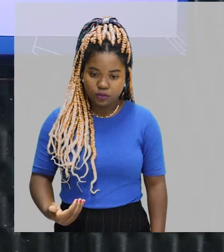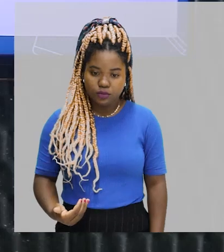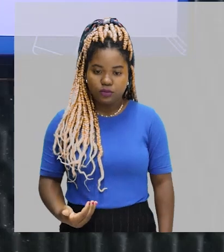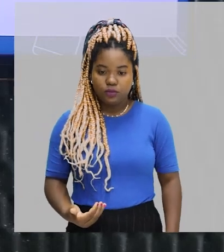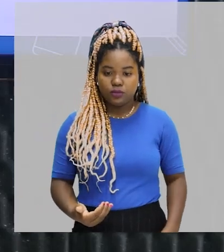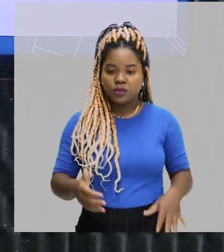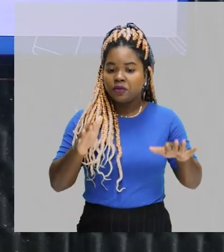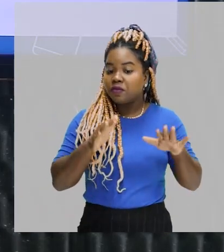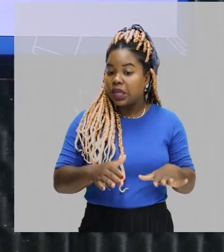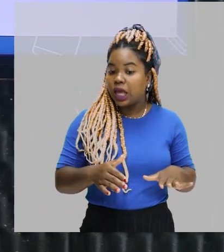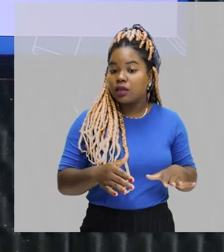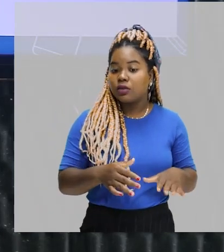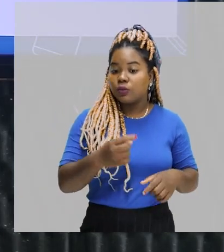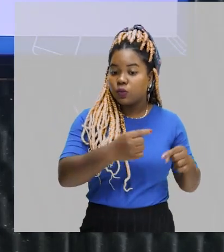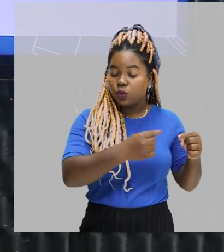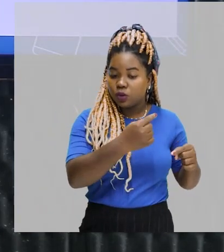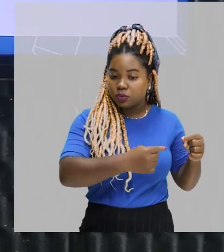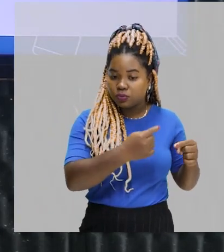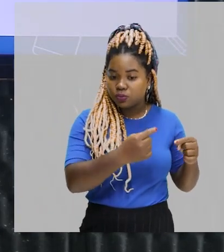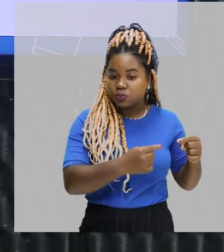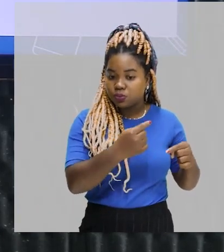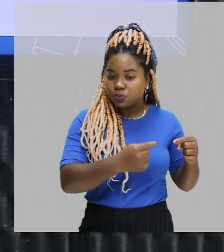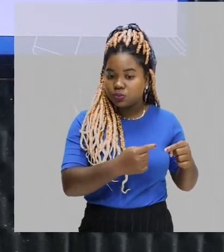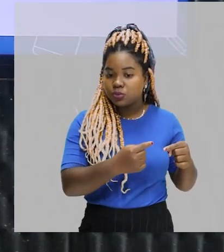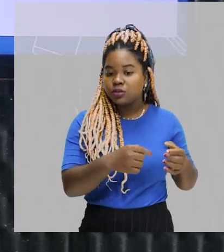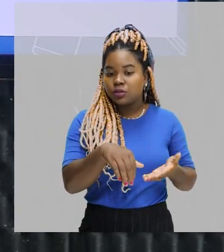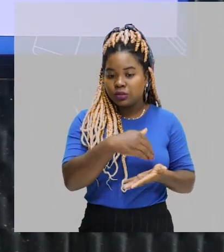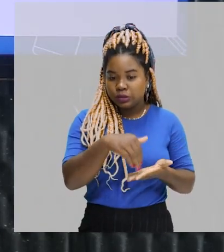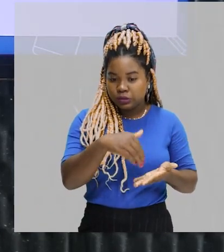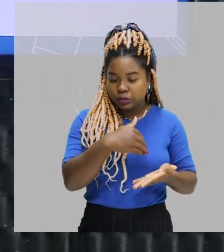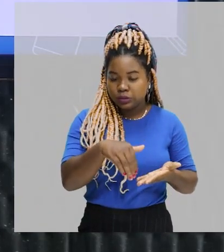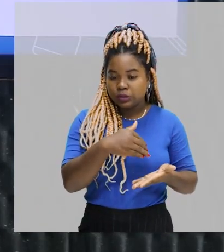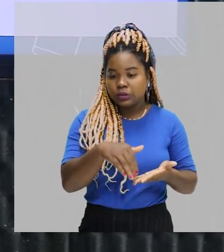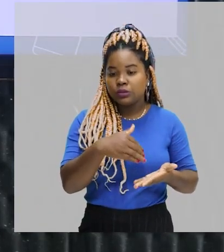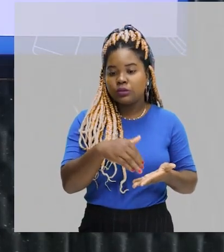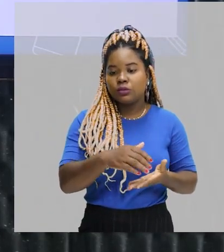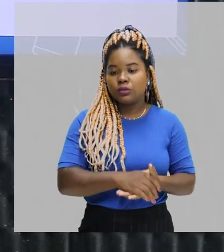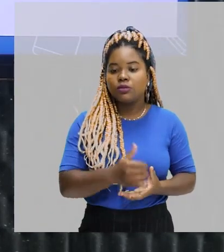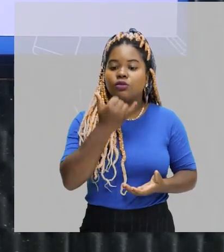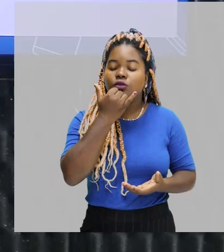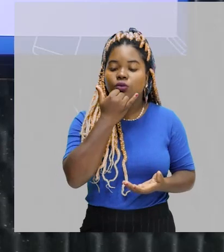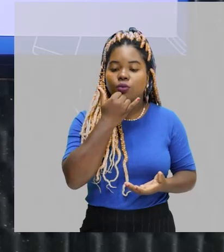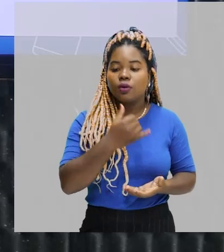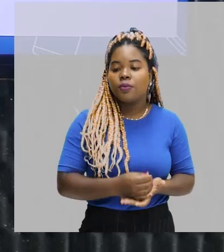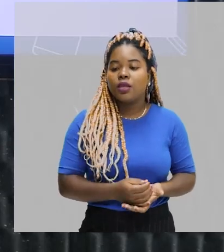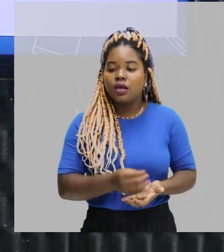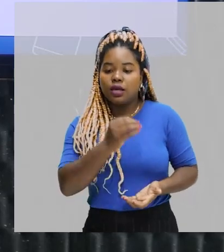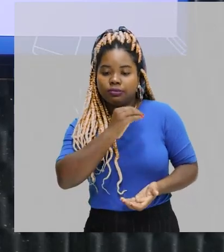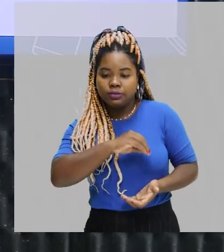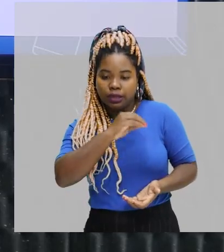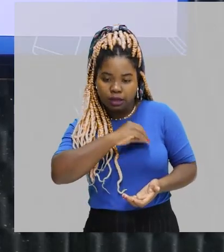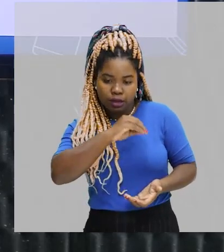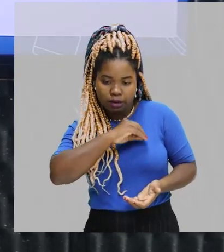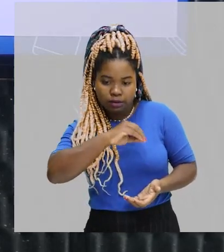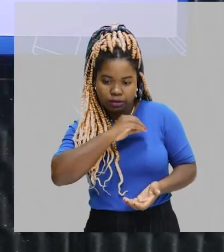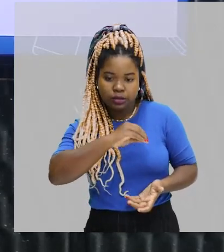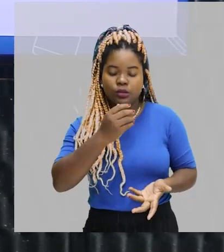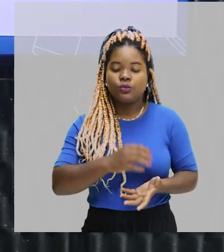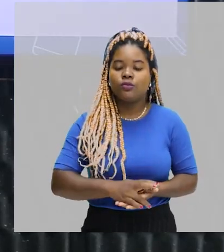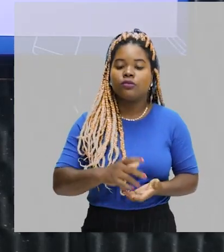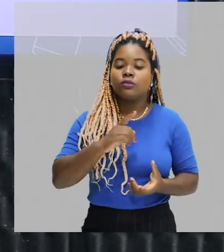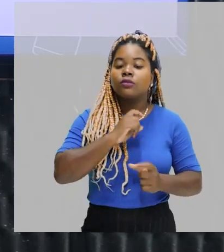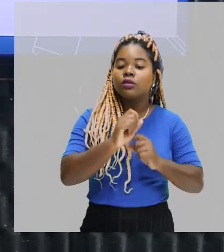manter essa política salarial e se o empresariado não repor as perdas salariais, haverão